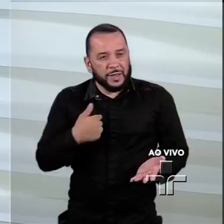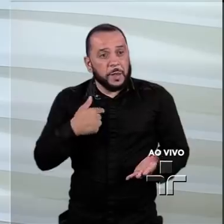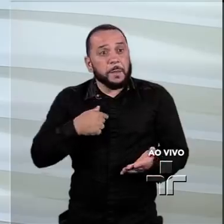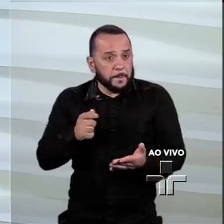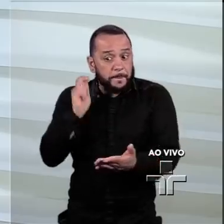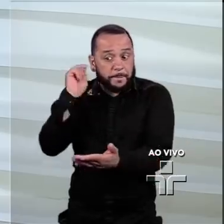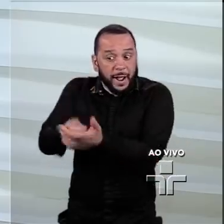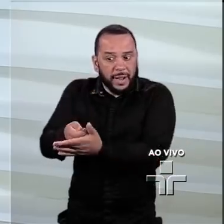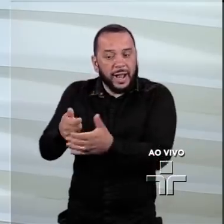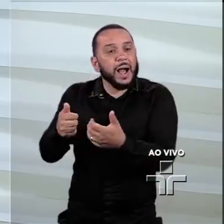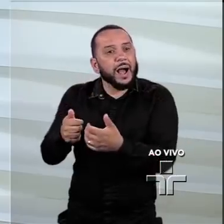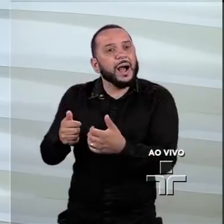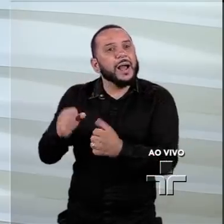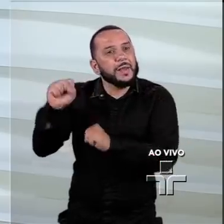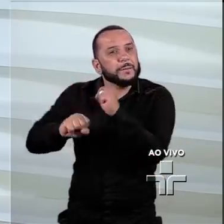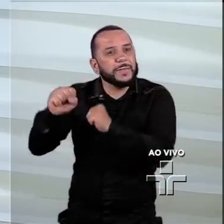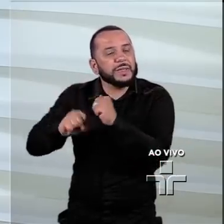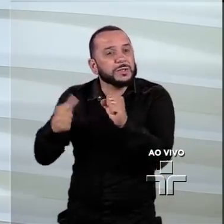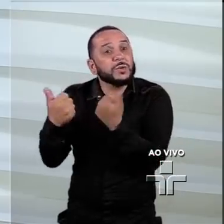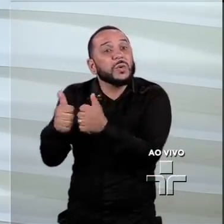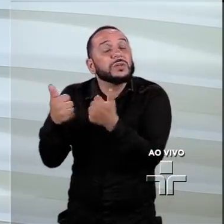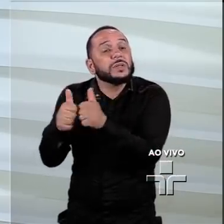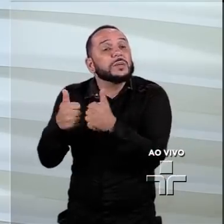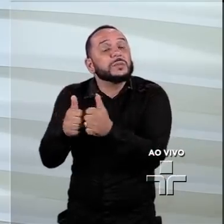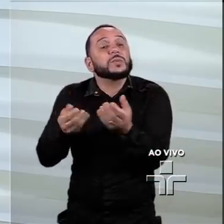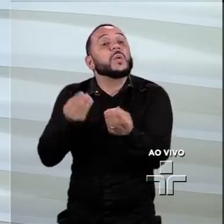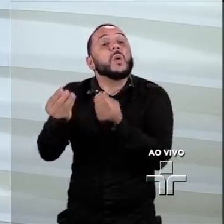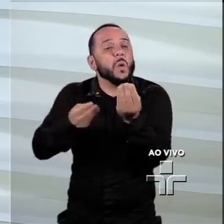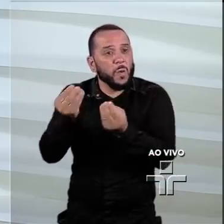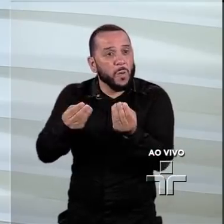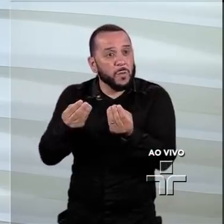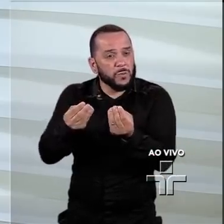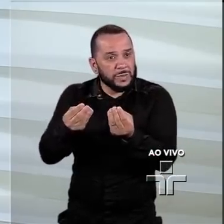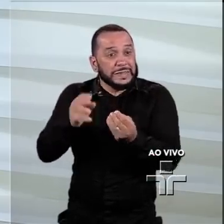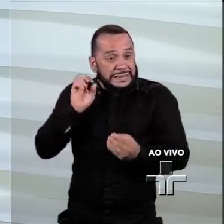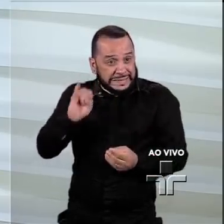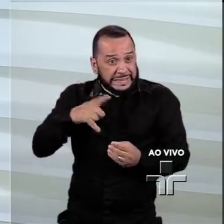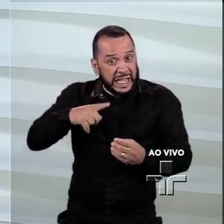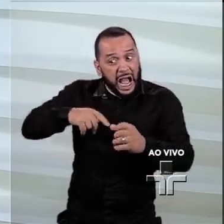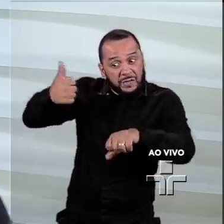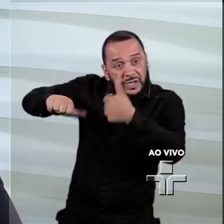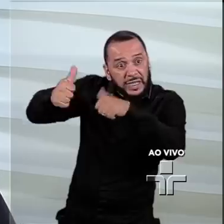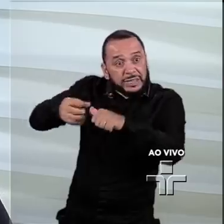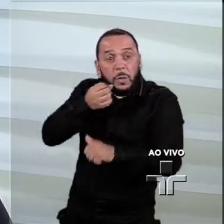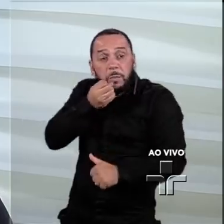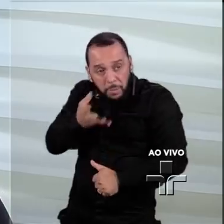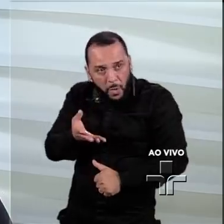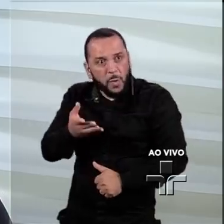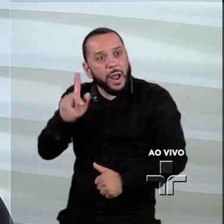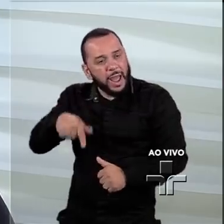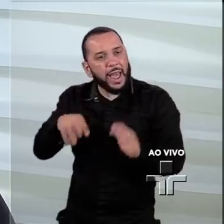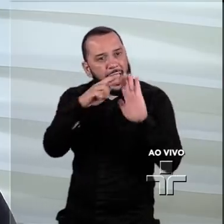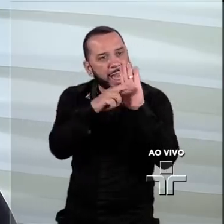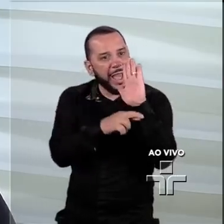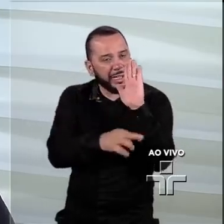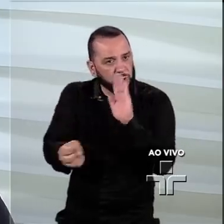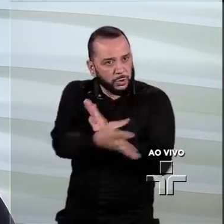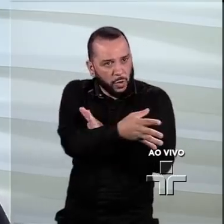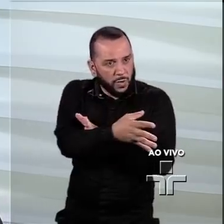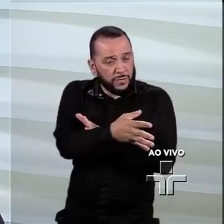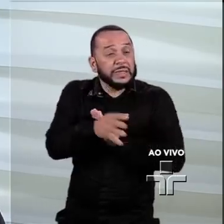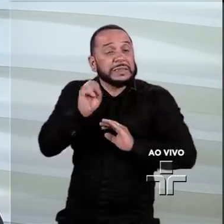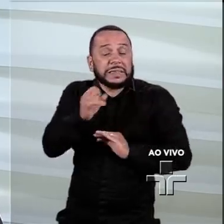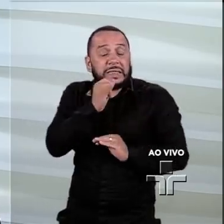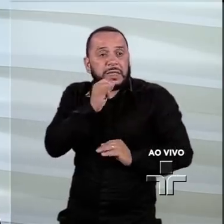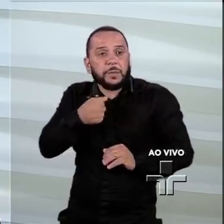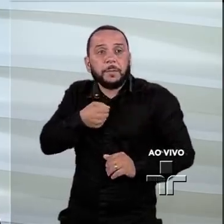empresa ela vai ser também por conta da avaliação do sistema. Então, a população, ao ser